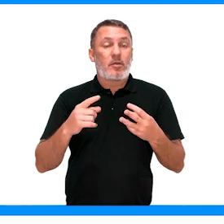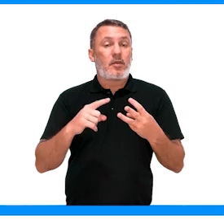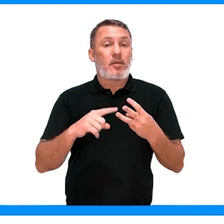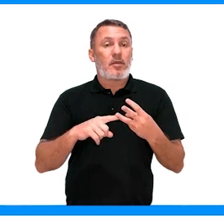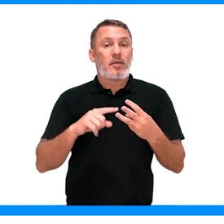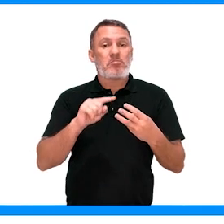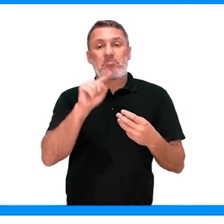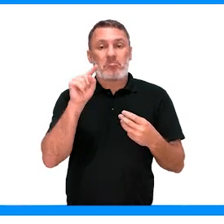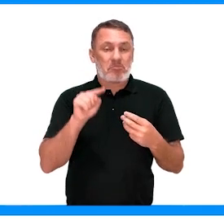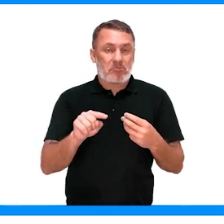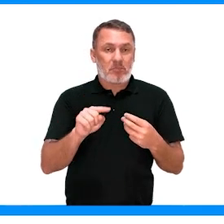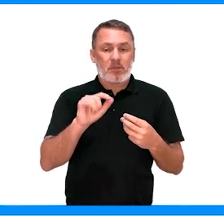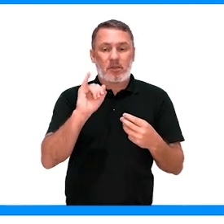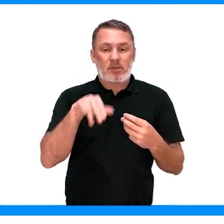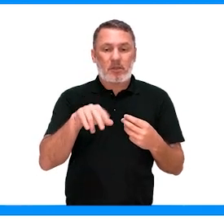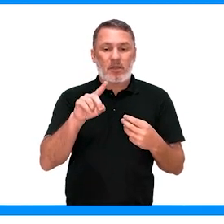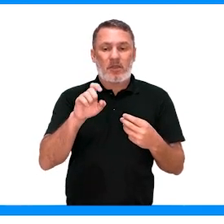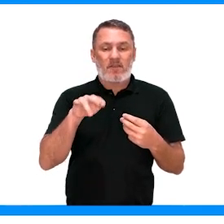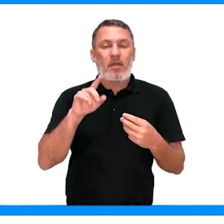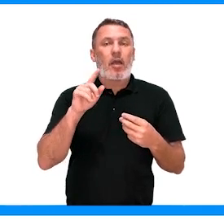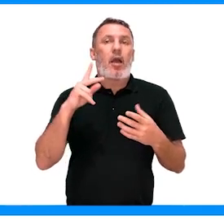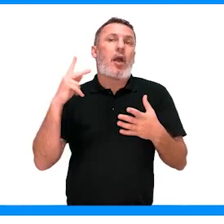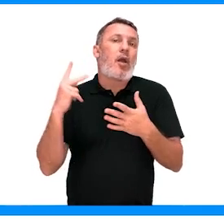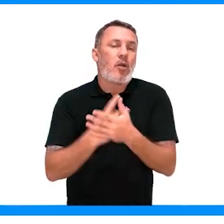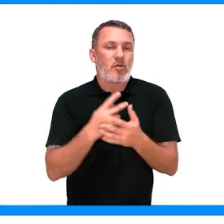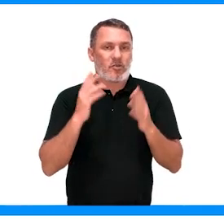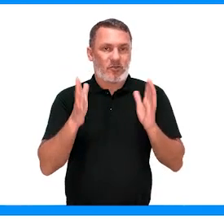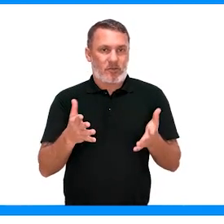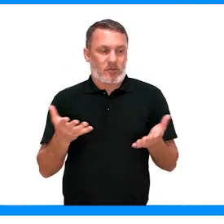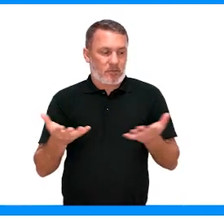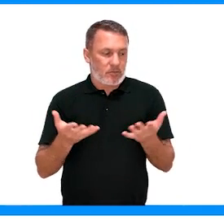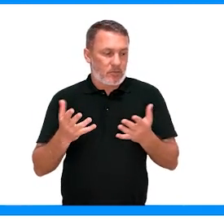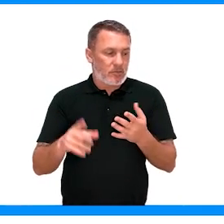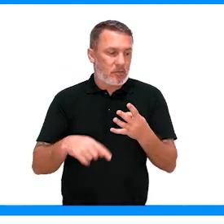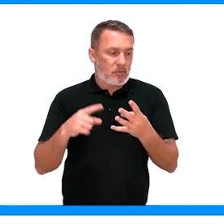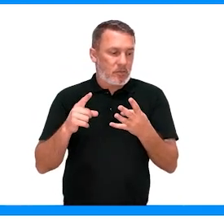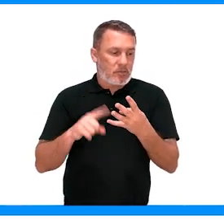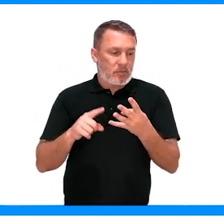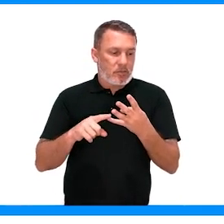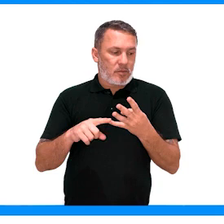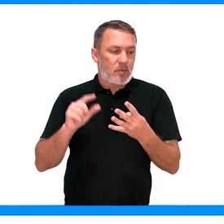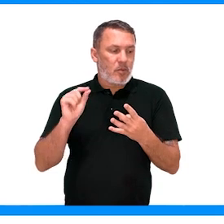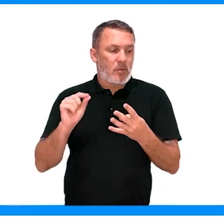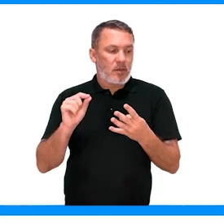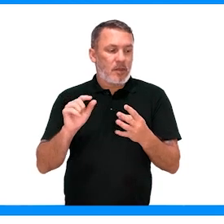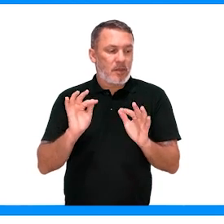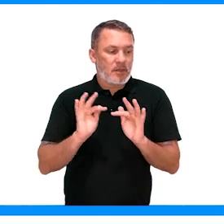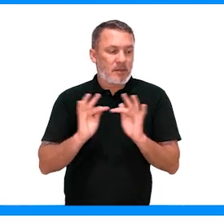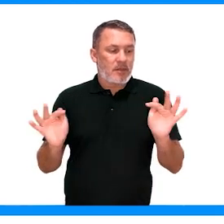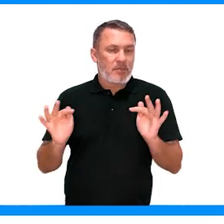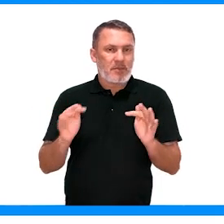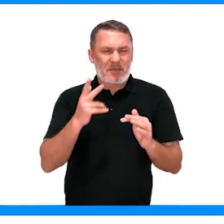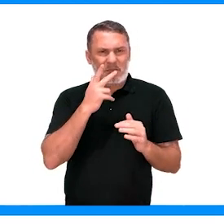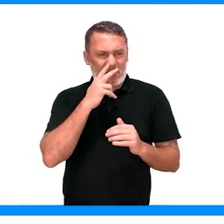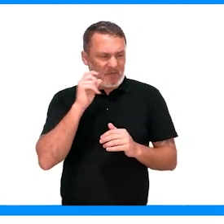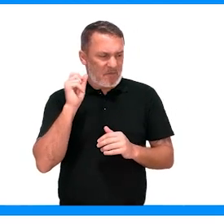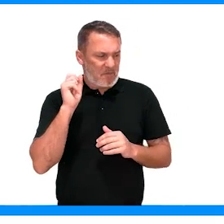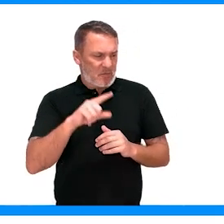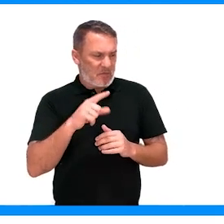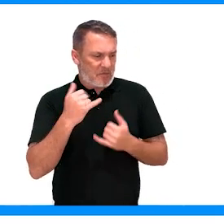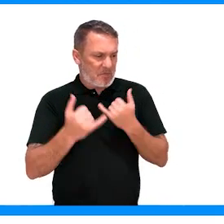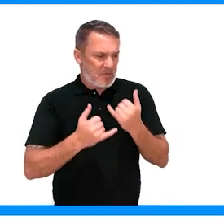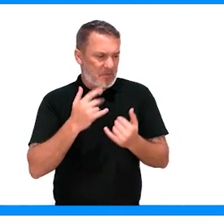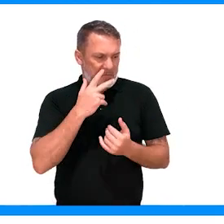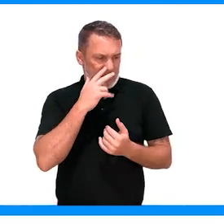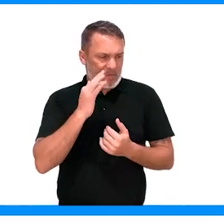o indefinido, que é falado para as coisas que já aconteceram, não reflete no presente, e o pluscuamperfeito, que seria, parece até um